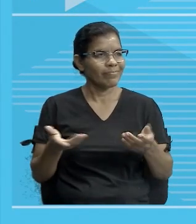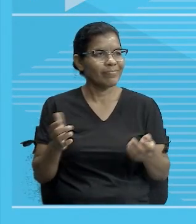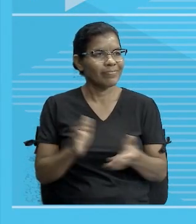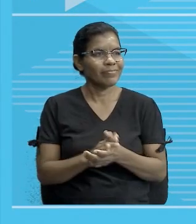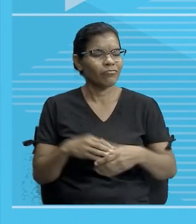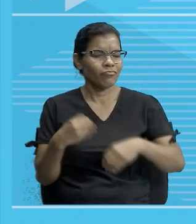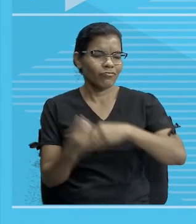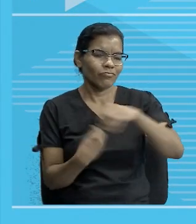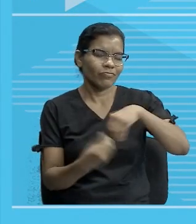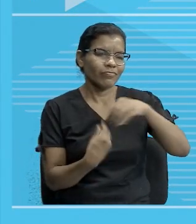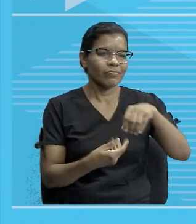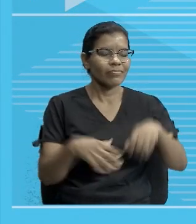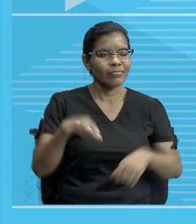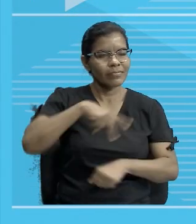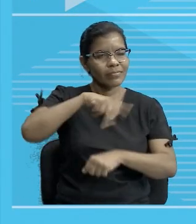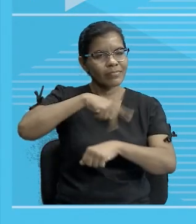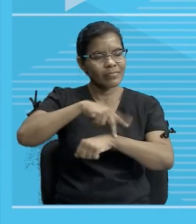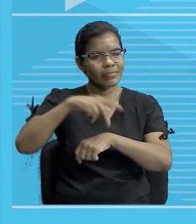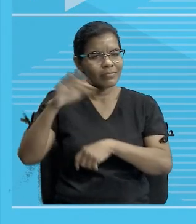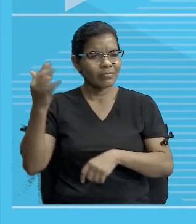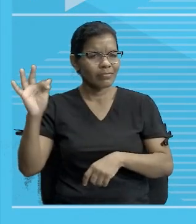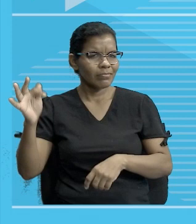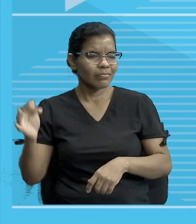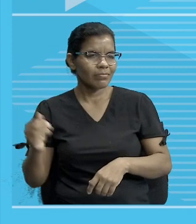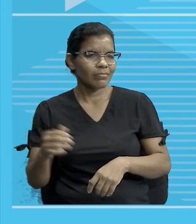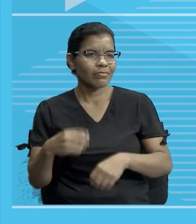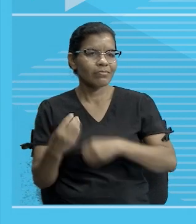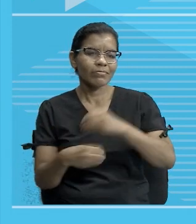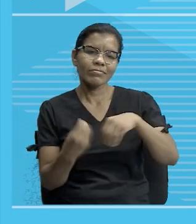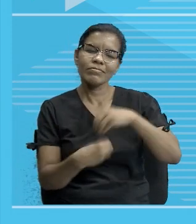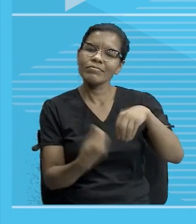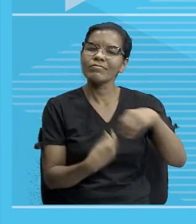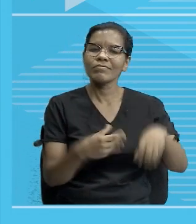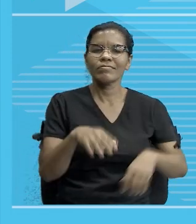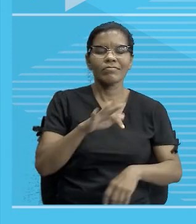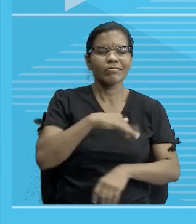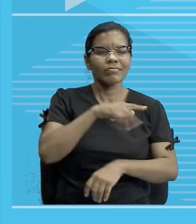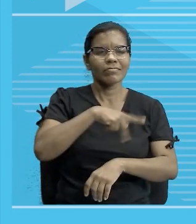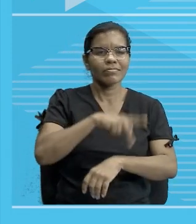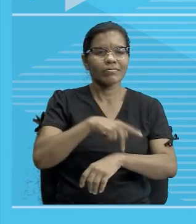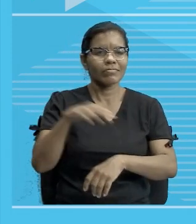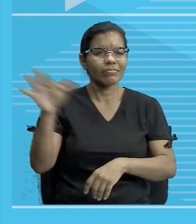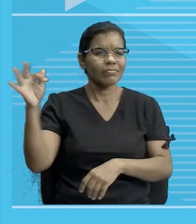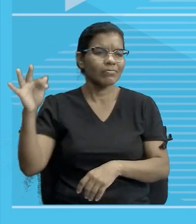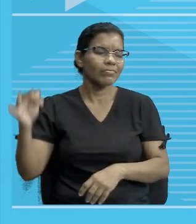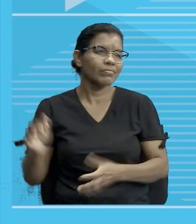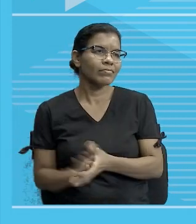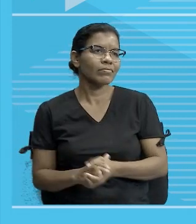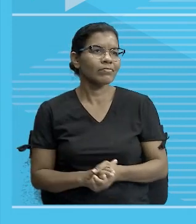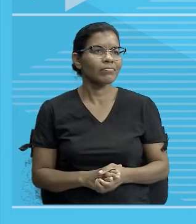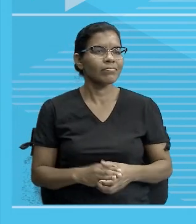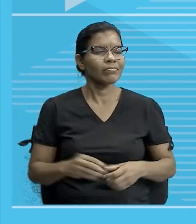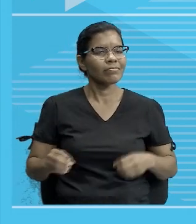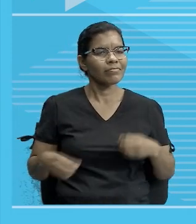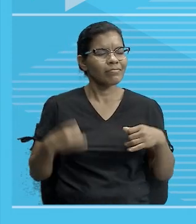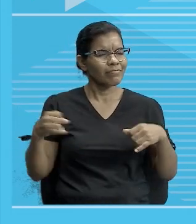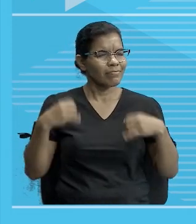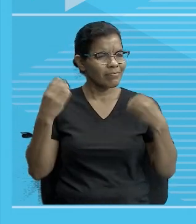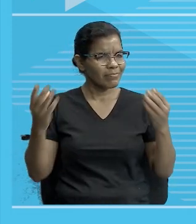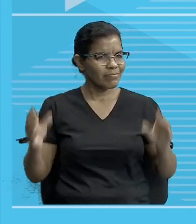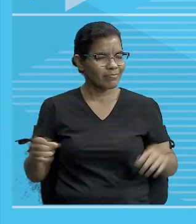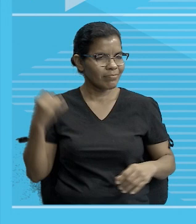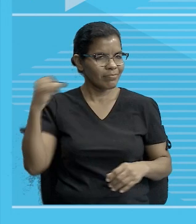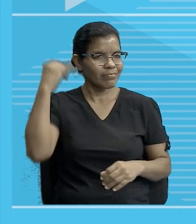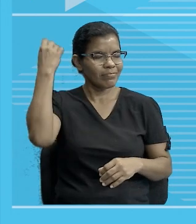Revolution François. Como? Revolução Francesa. É um evento muito